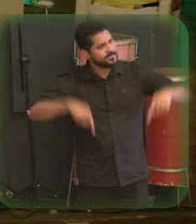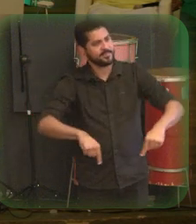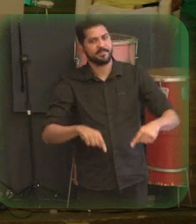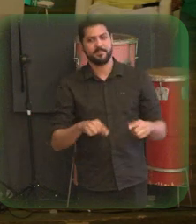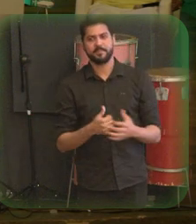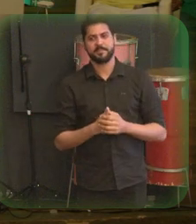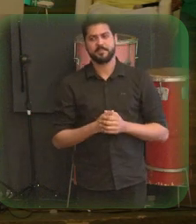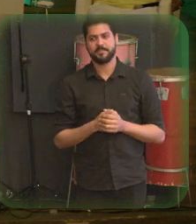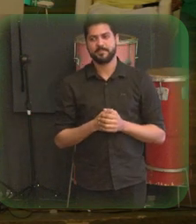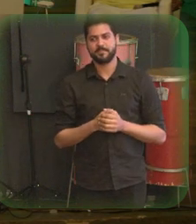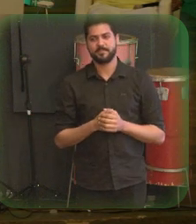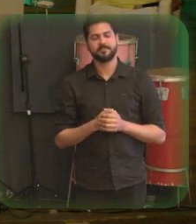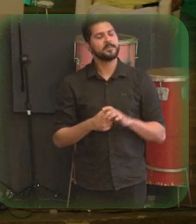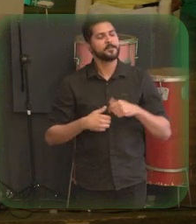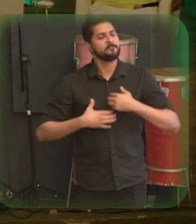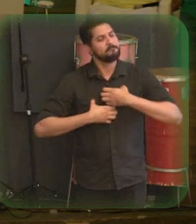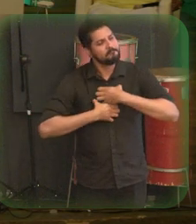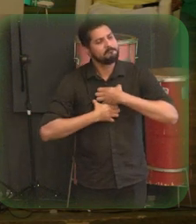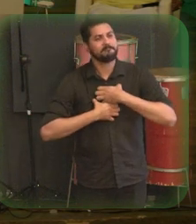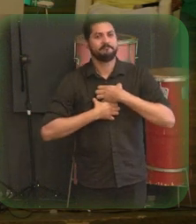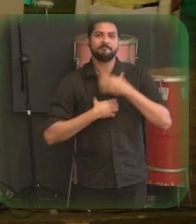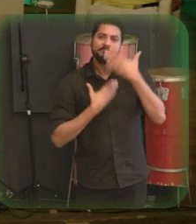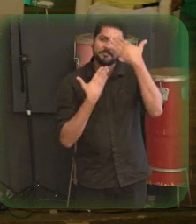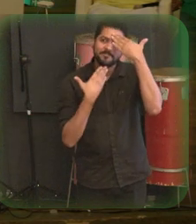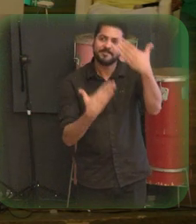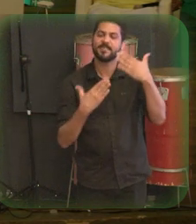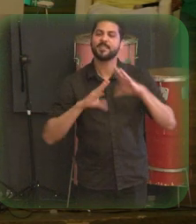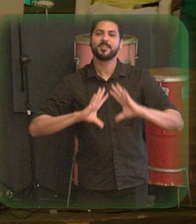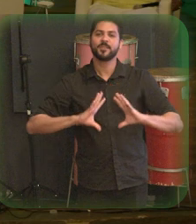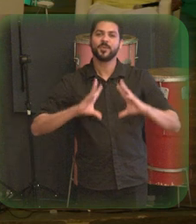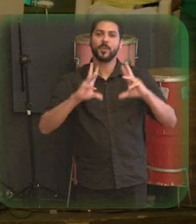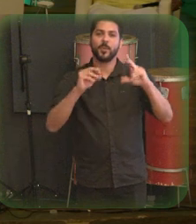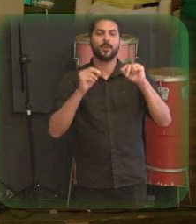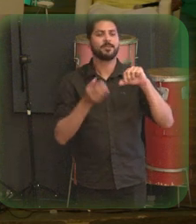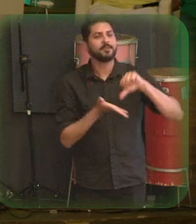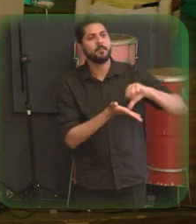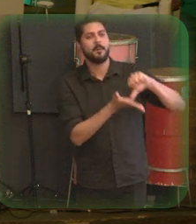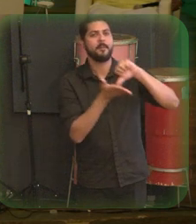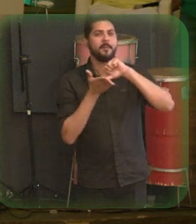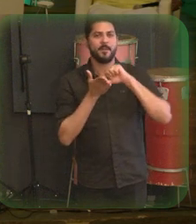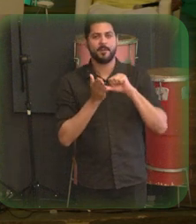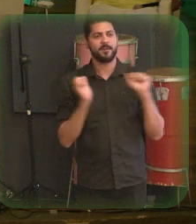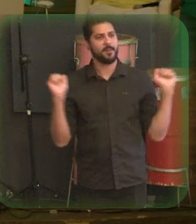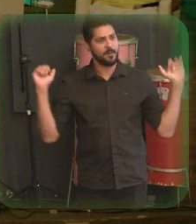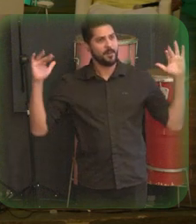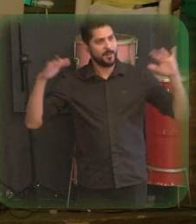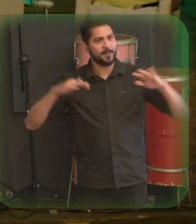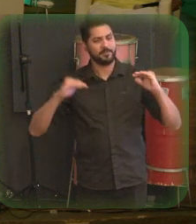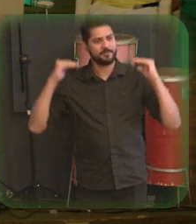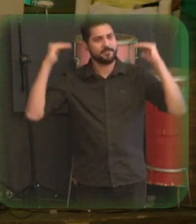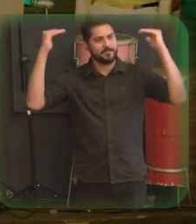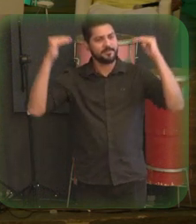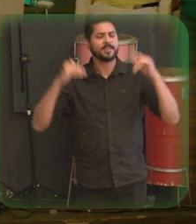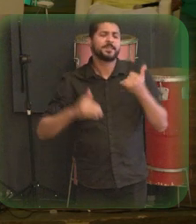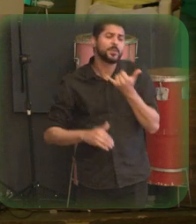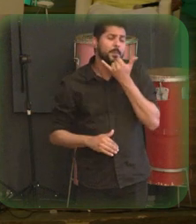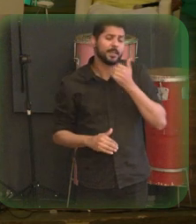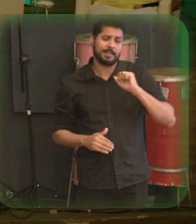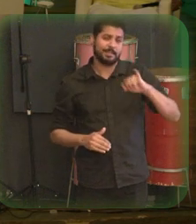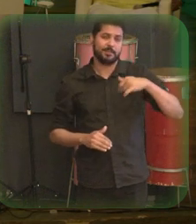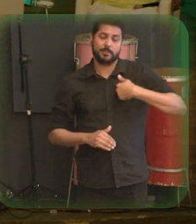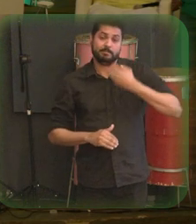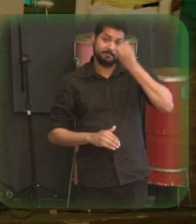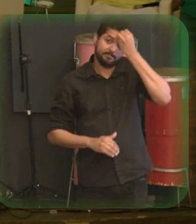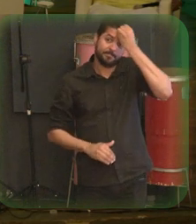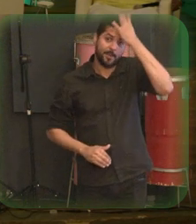inteira, enorme gratidão. E todo mundo, gente, que vieram dos diversos campos, e todas as autoridades aqui presentes, me perdoem não citar